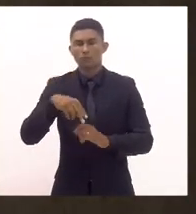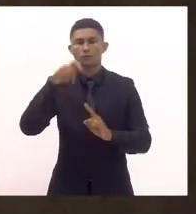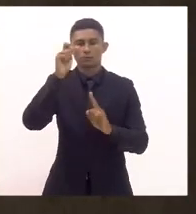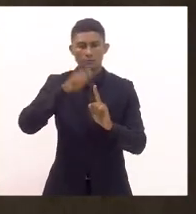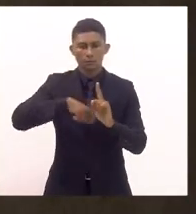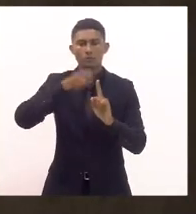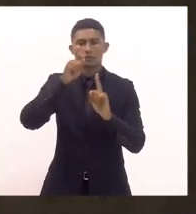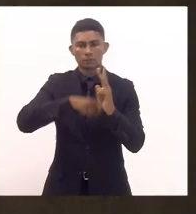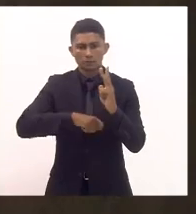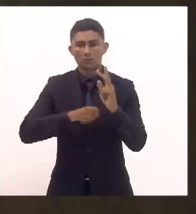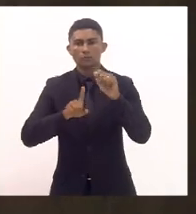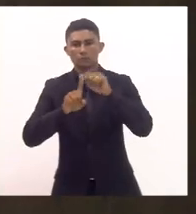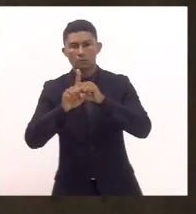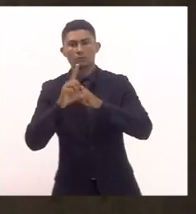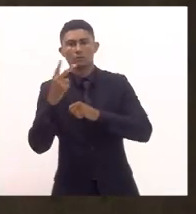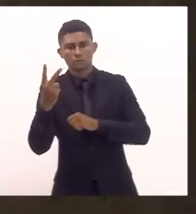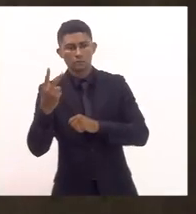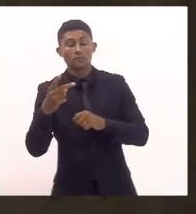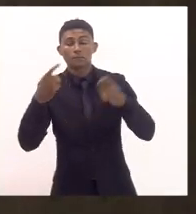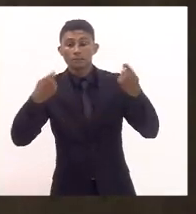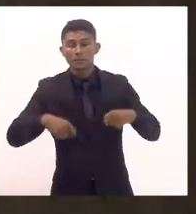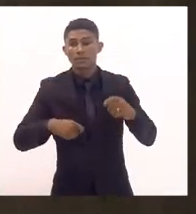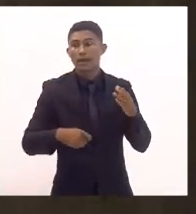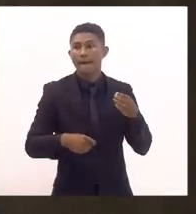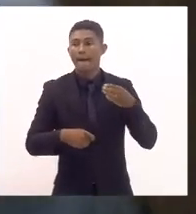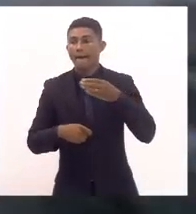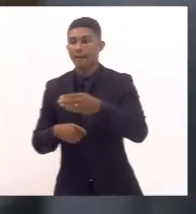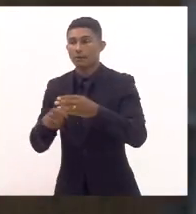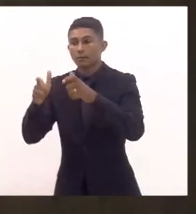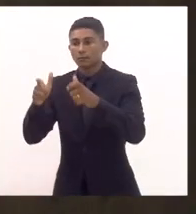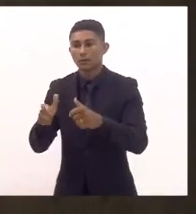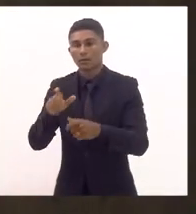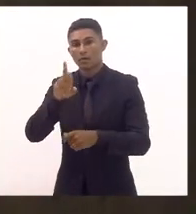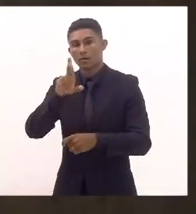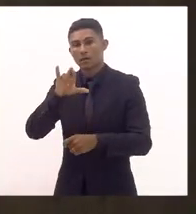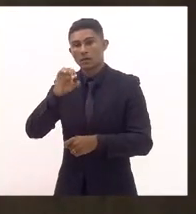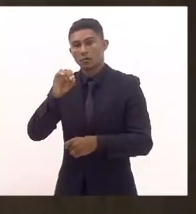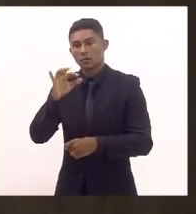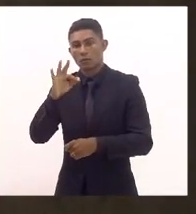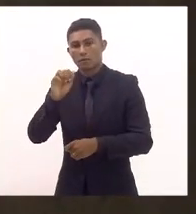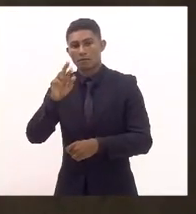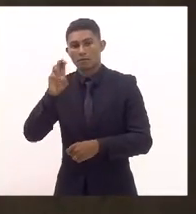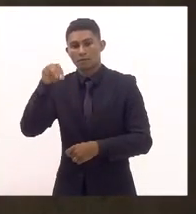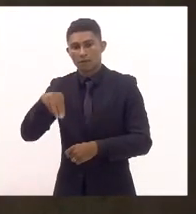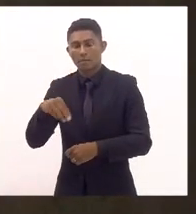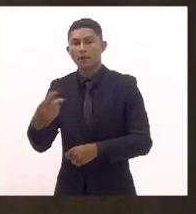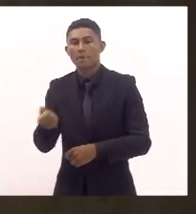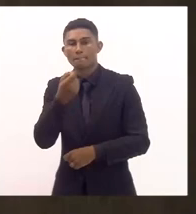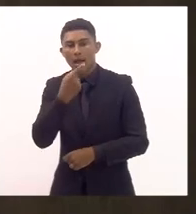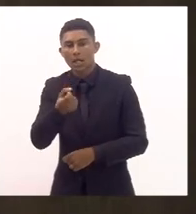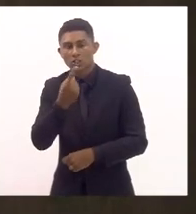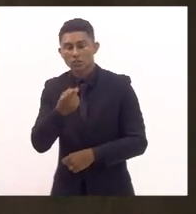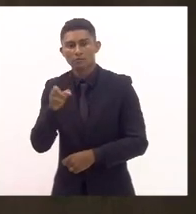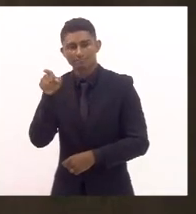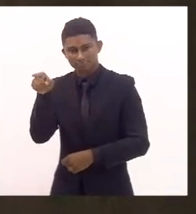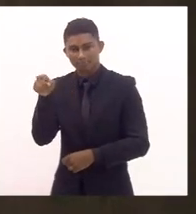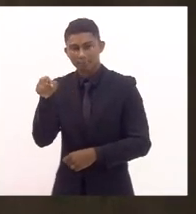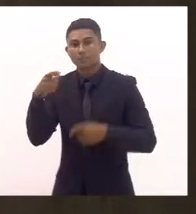ele passa lá no Rio Farm e pega a medicação que o infliximabe